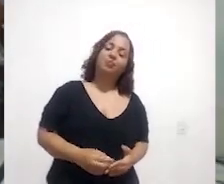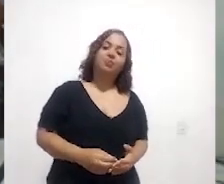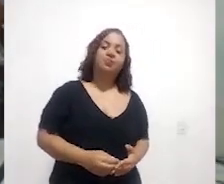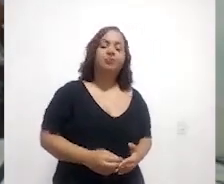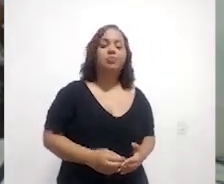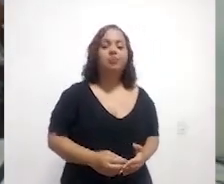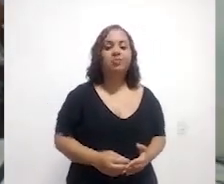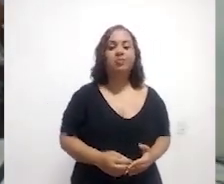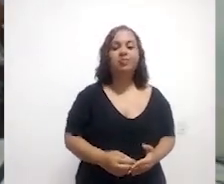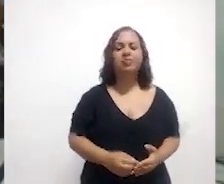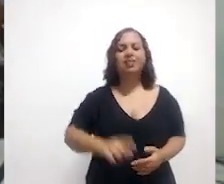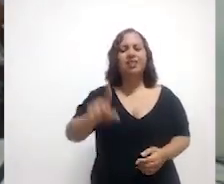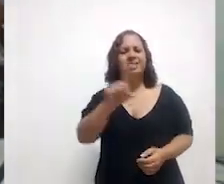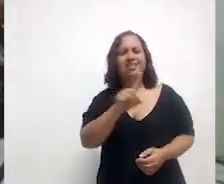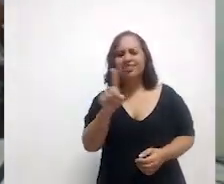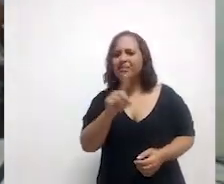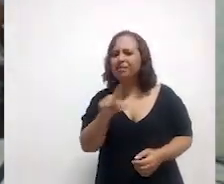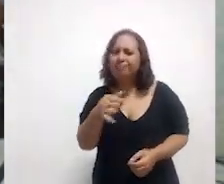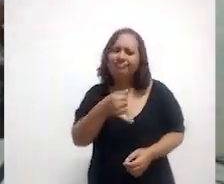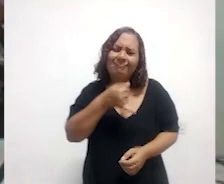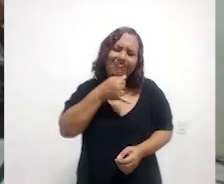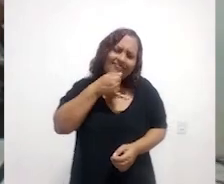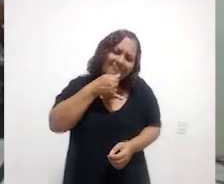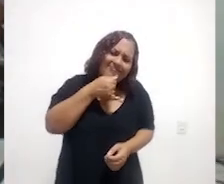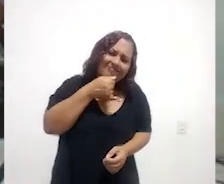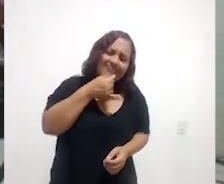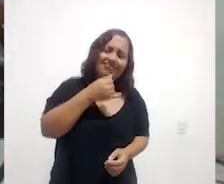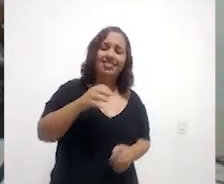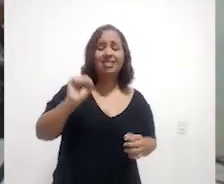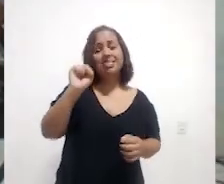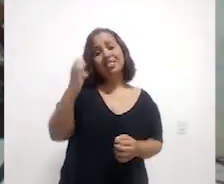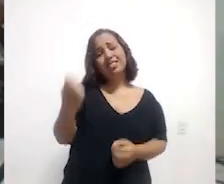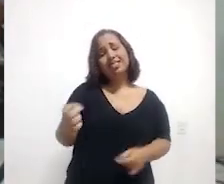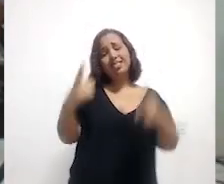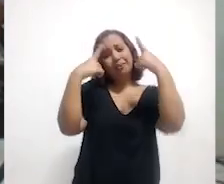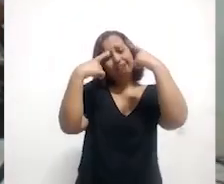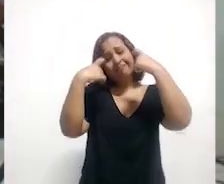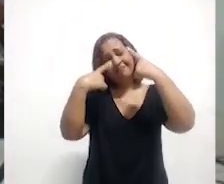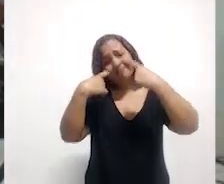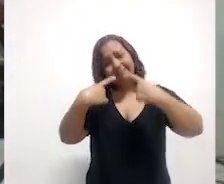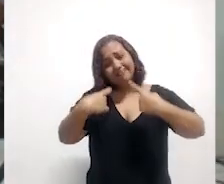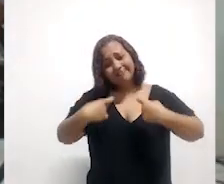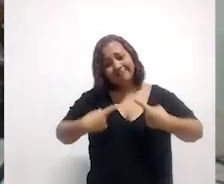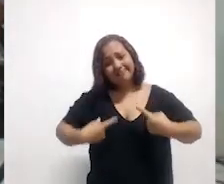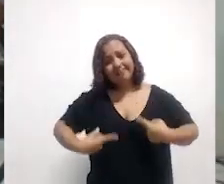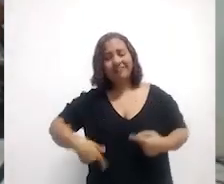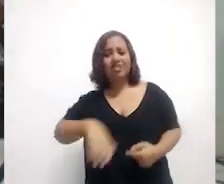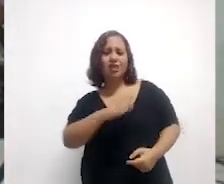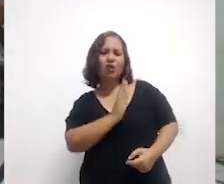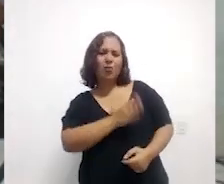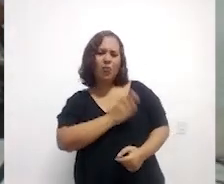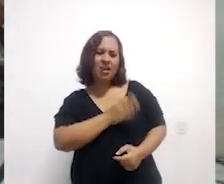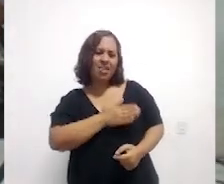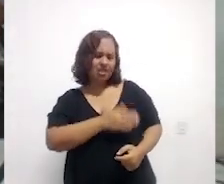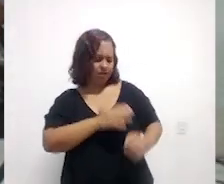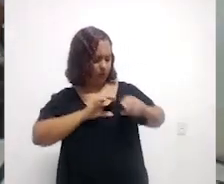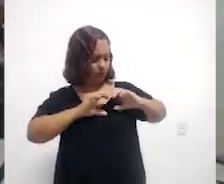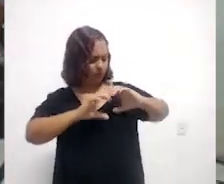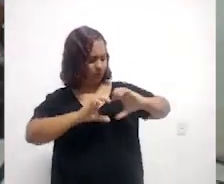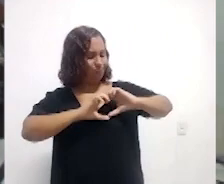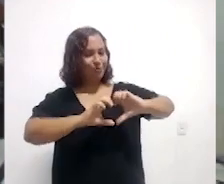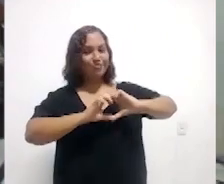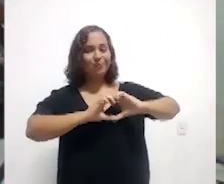Não se detenha se as lágrimas rolarem e as batidas do teu coração